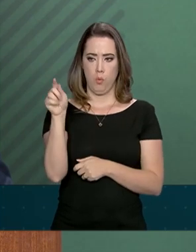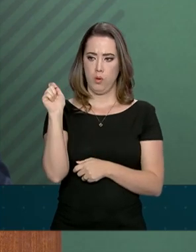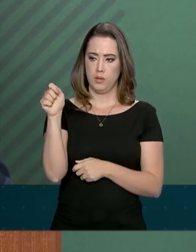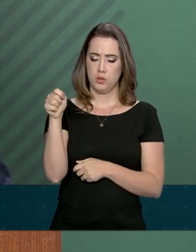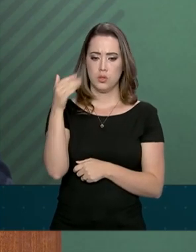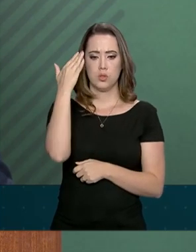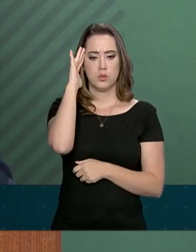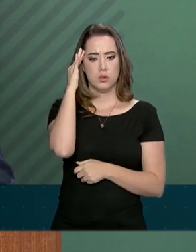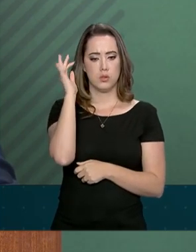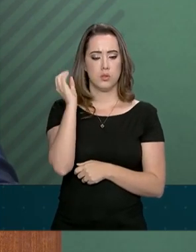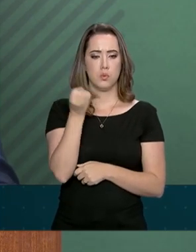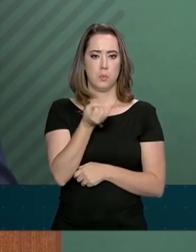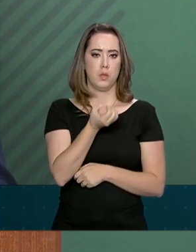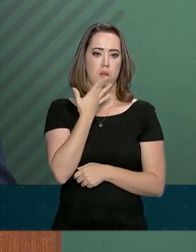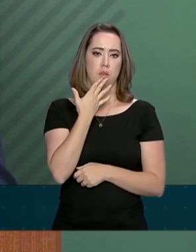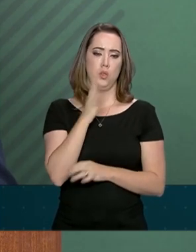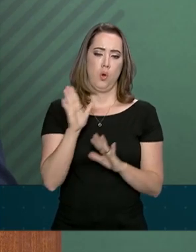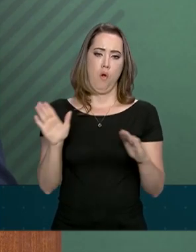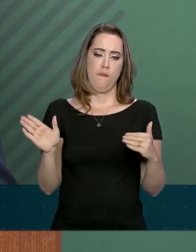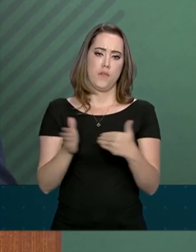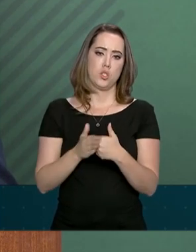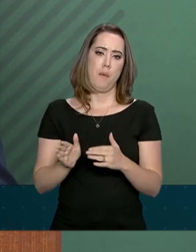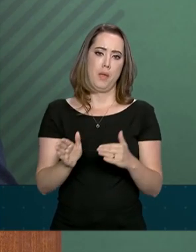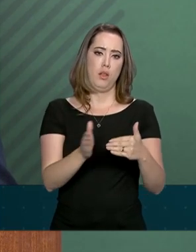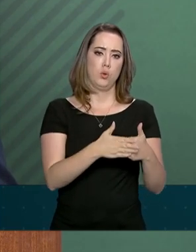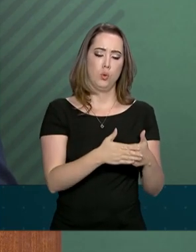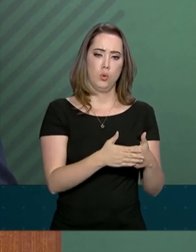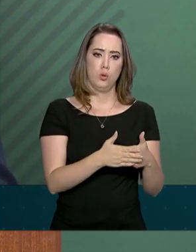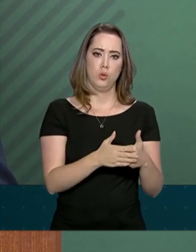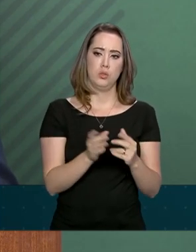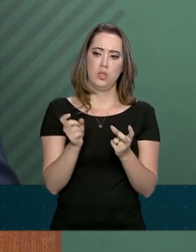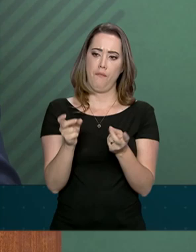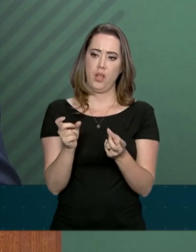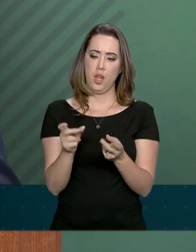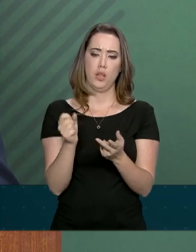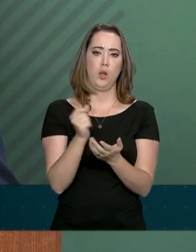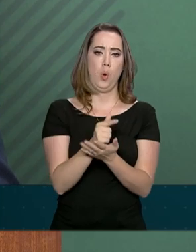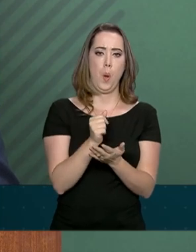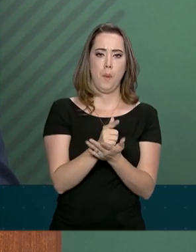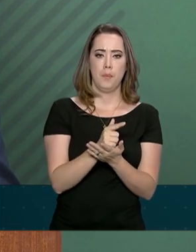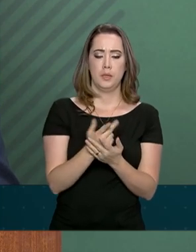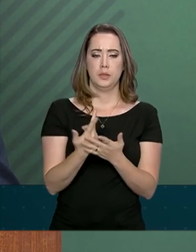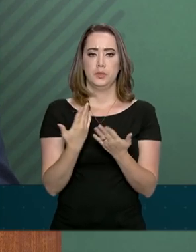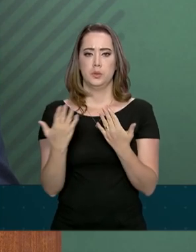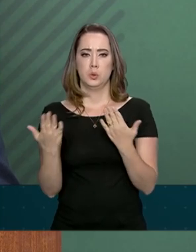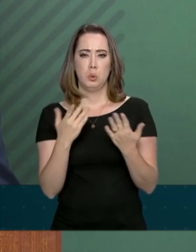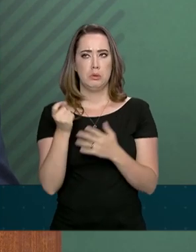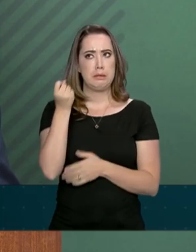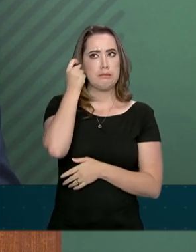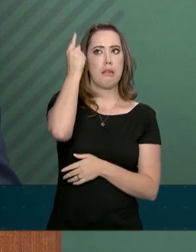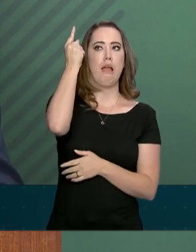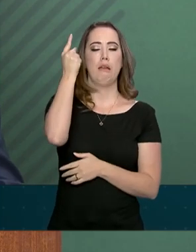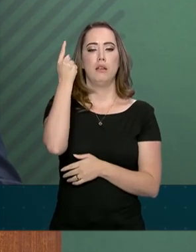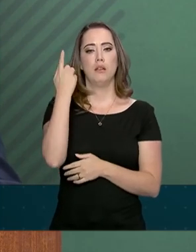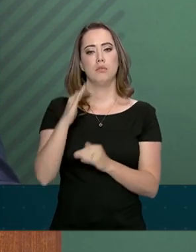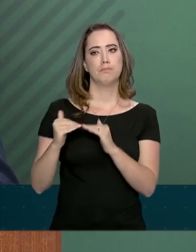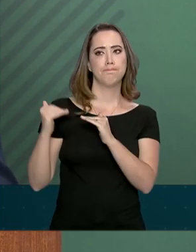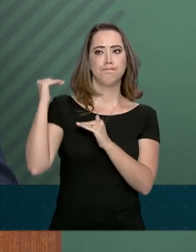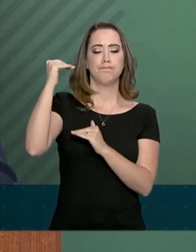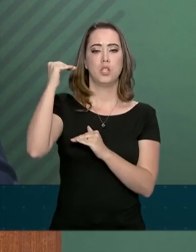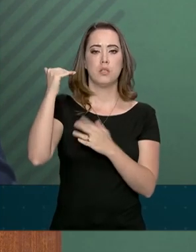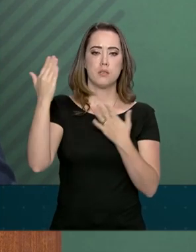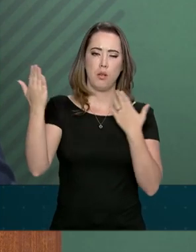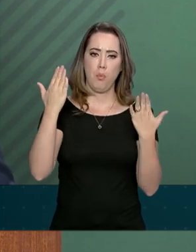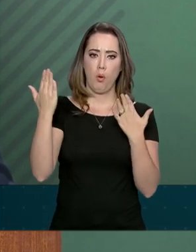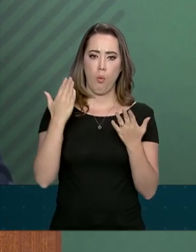compreender com o fechamento do comércio com aspectos ideológicos suplantando